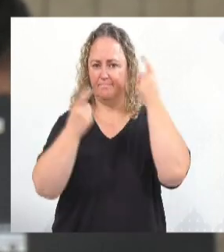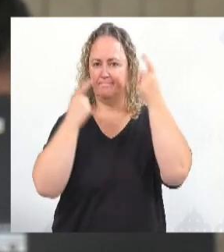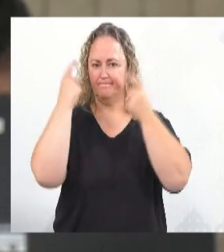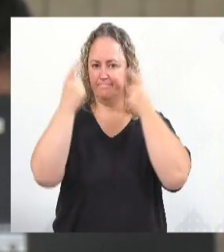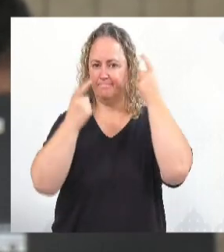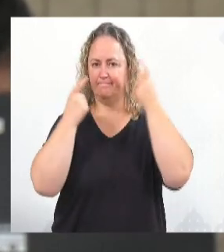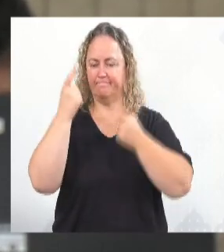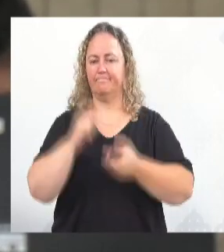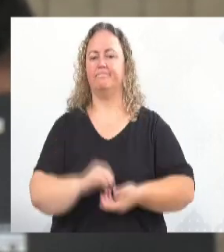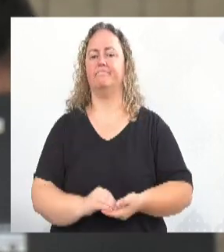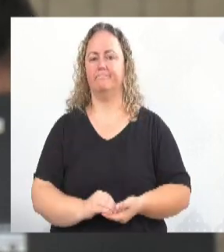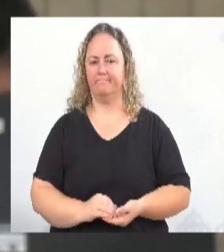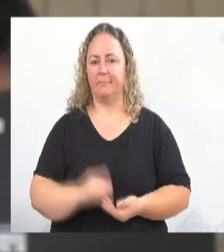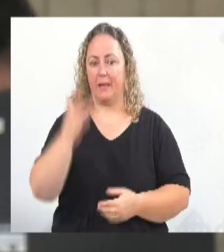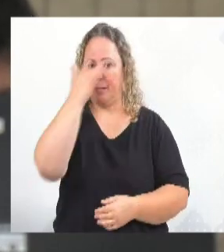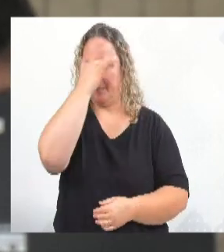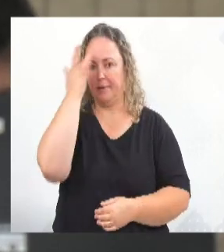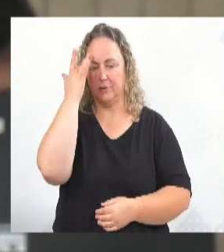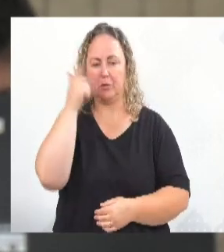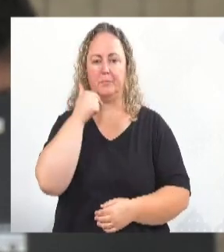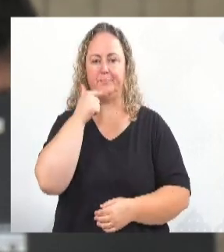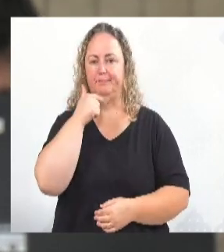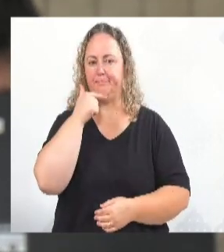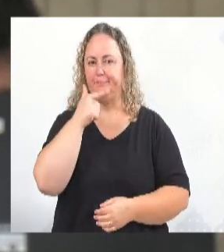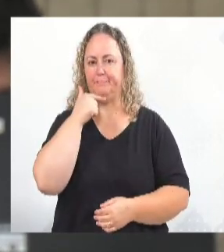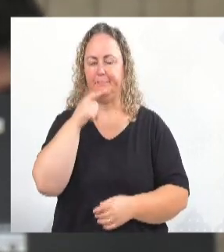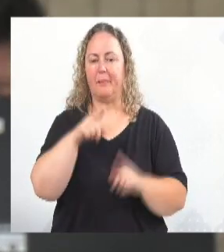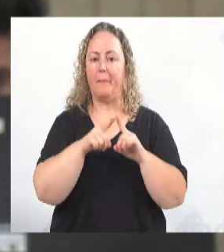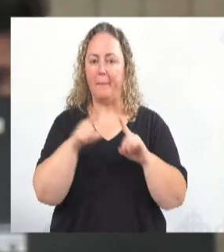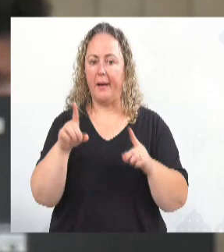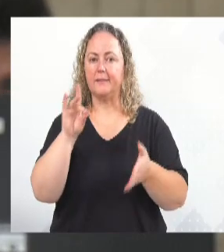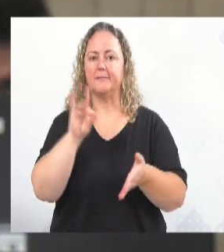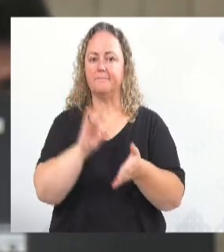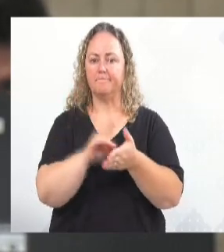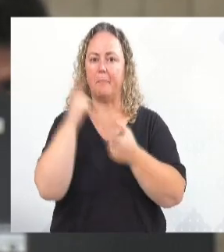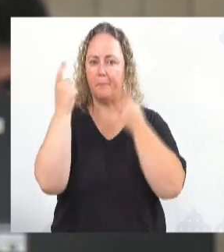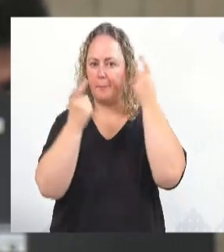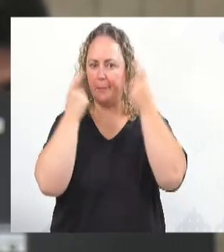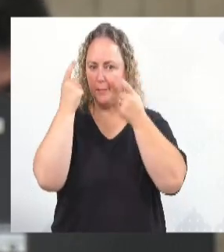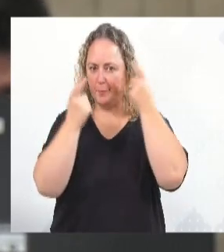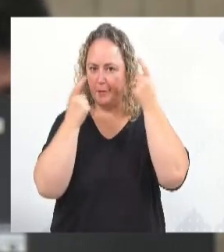pessoas não conseguem enxergar lá na frente ainda, mas é muito preocupante.